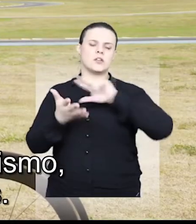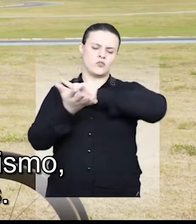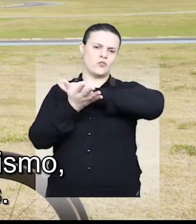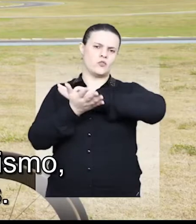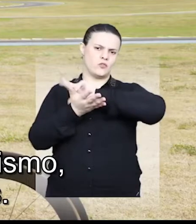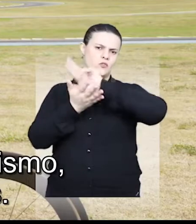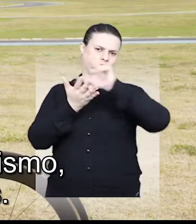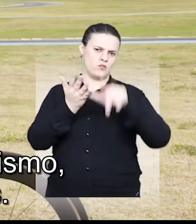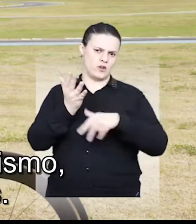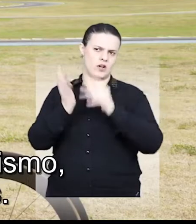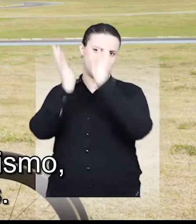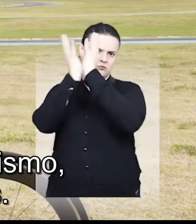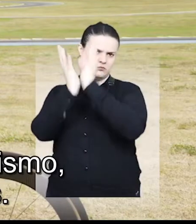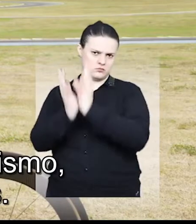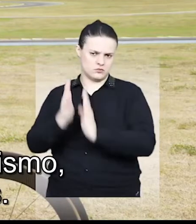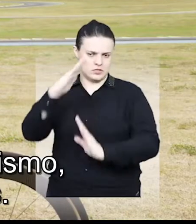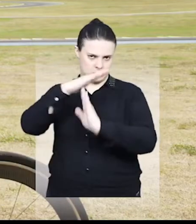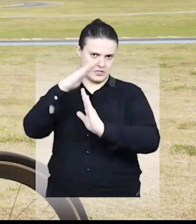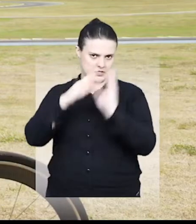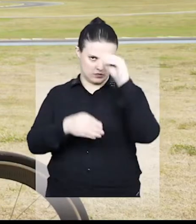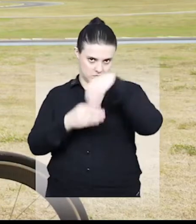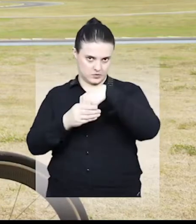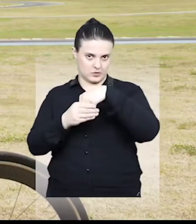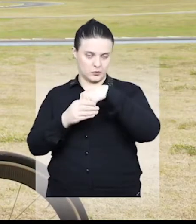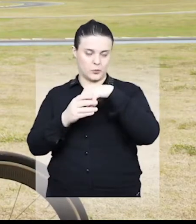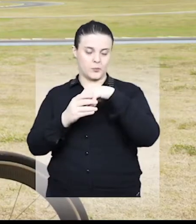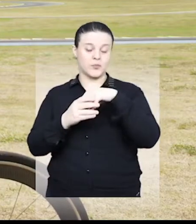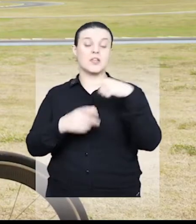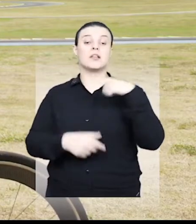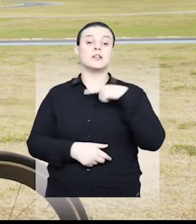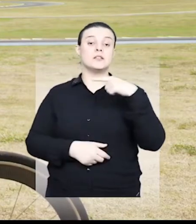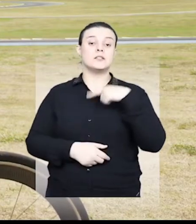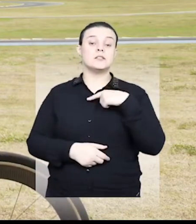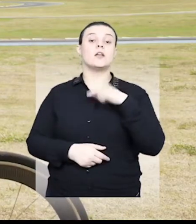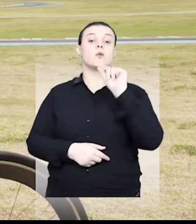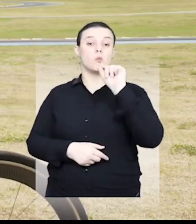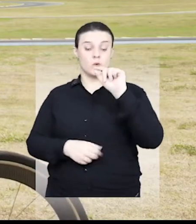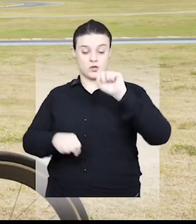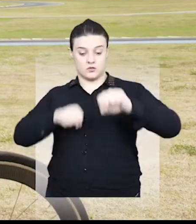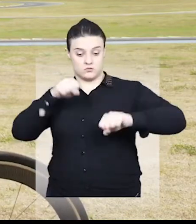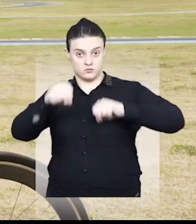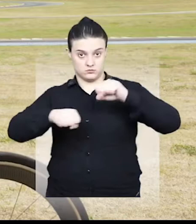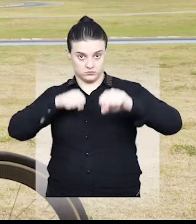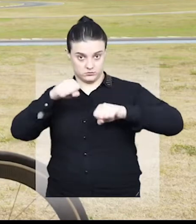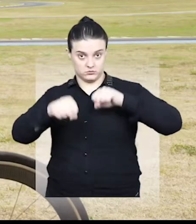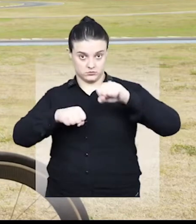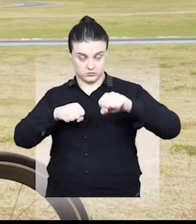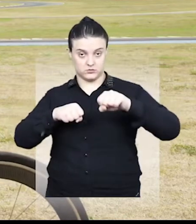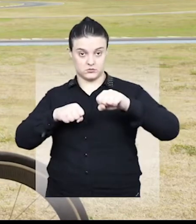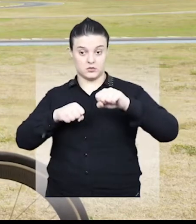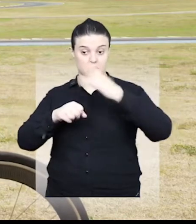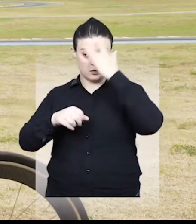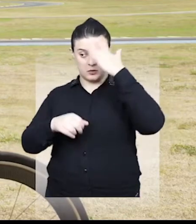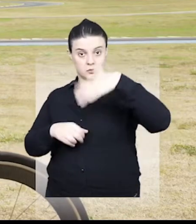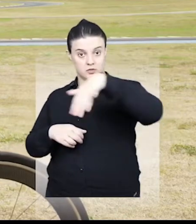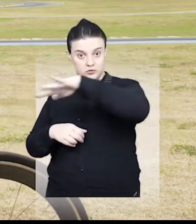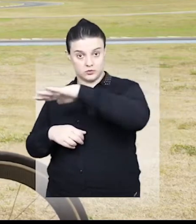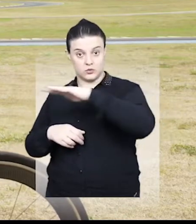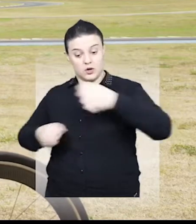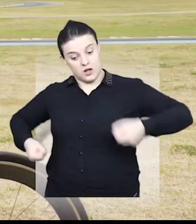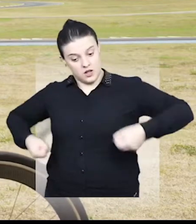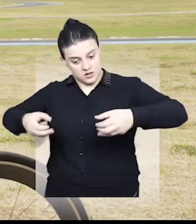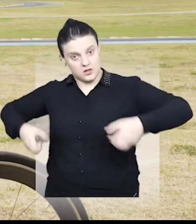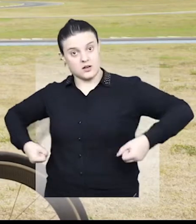contempla diversas limitações, né? A gente tem o ciclismo para o pessoal que